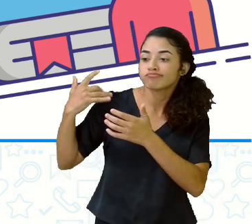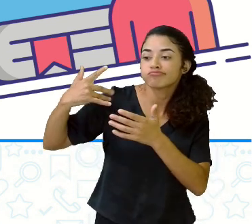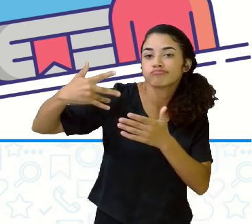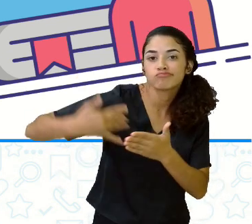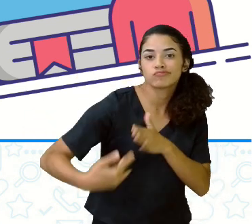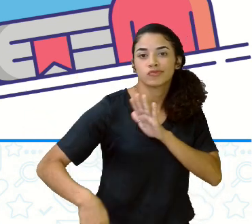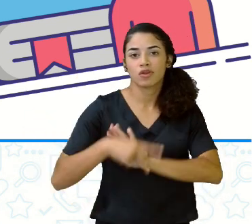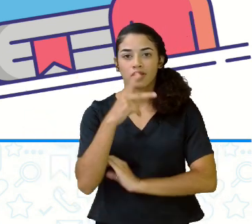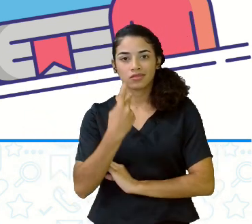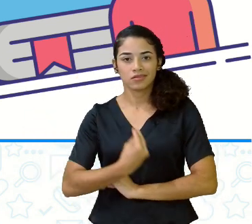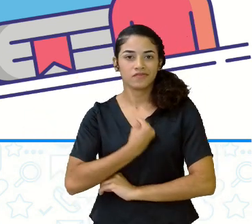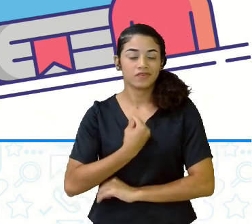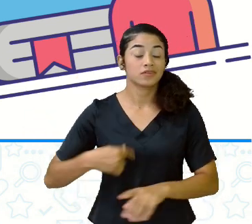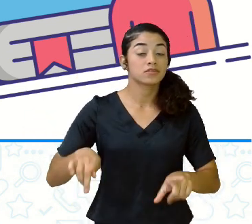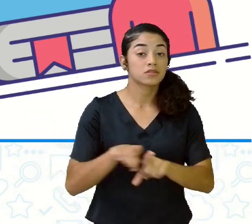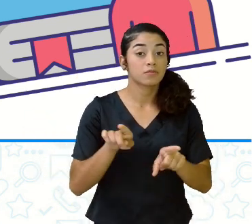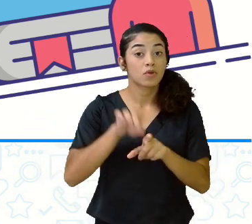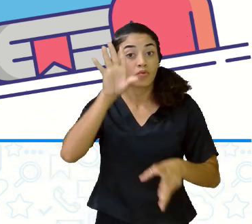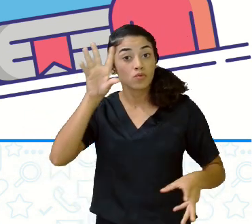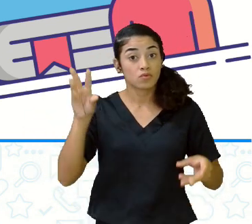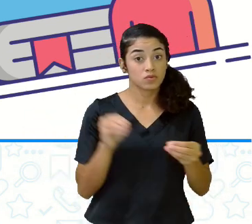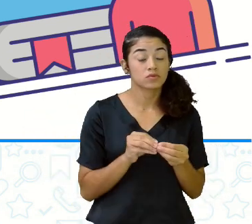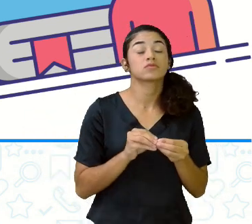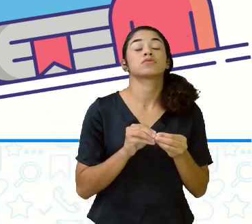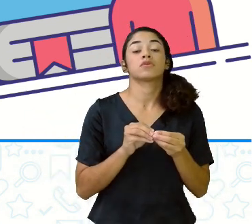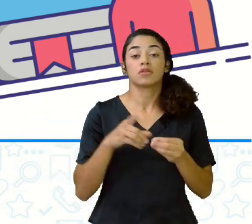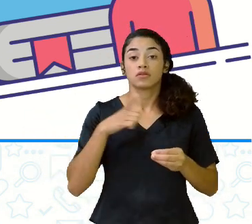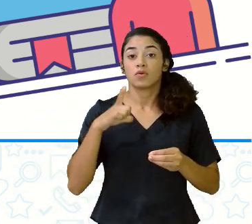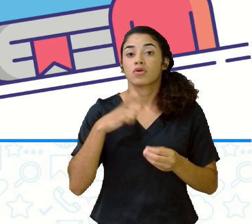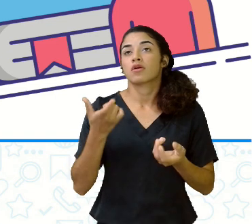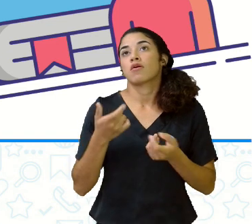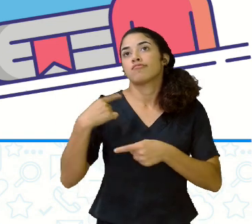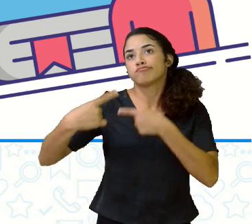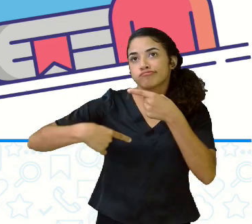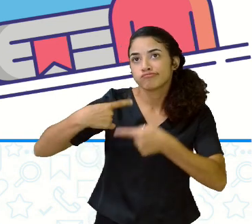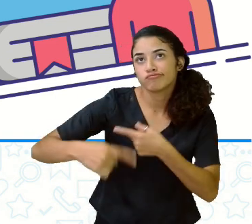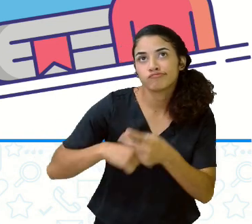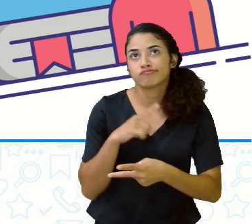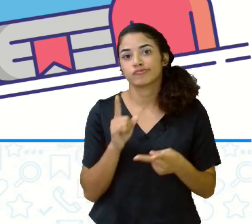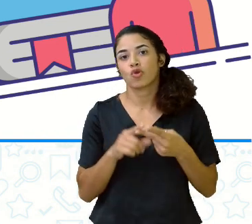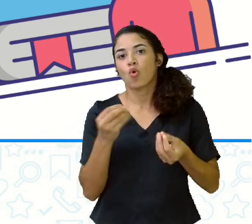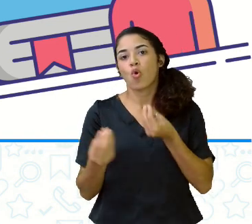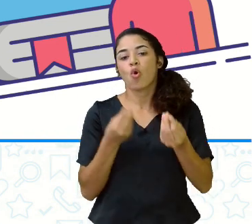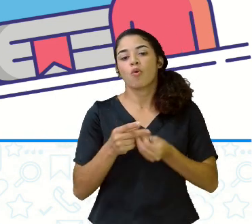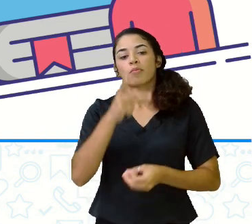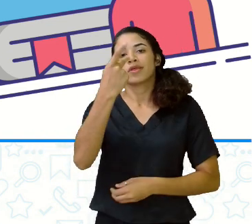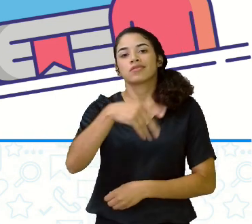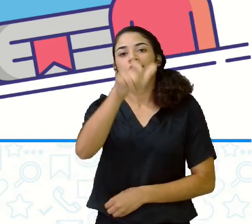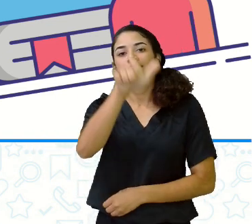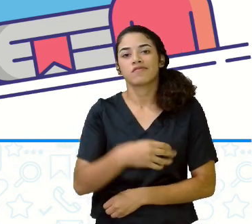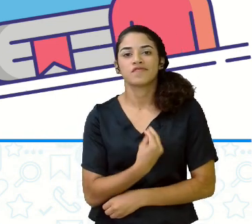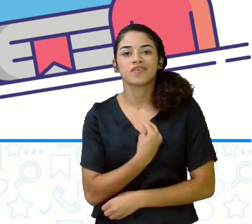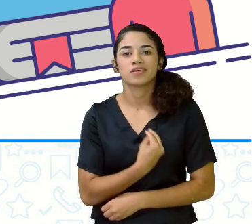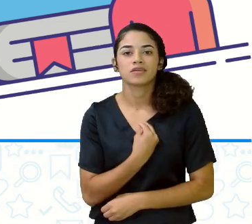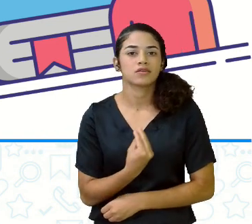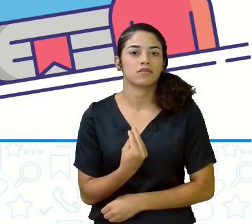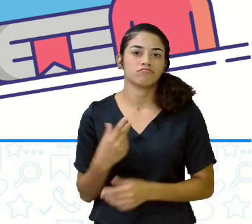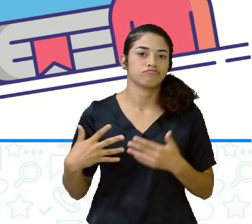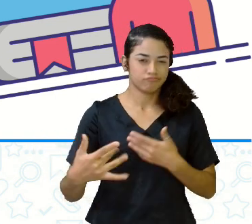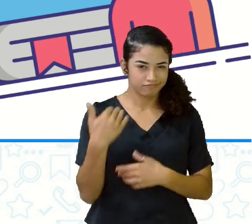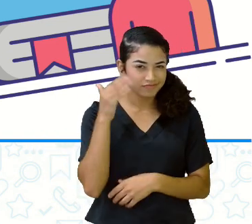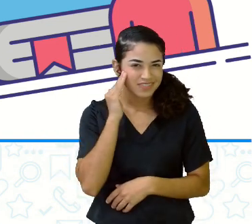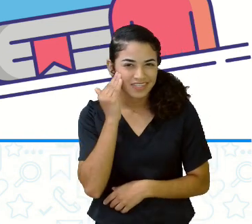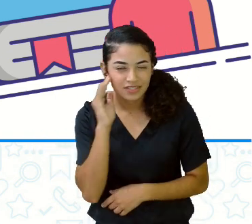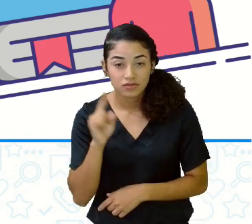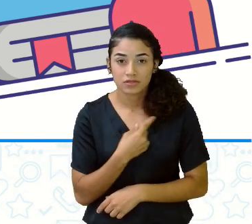por fim, uma conclusão que traz o seu legado ou a sua condição de vida atual. Estão entendendo que a